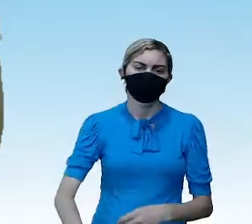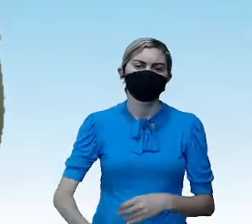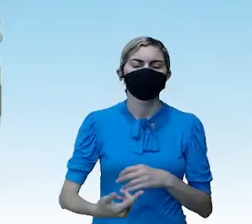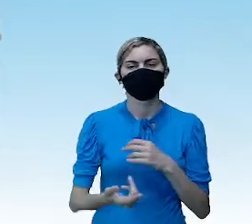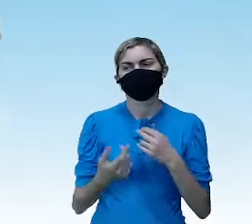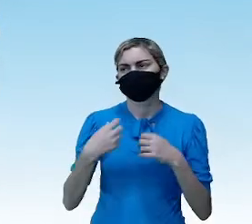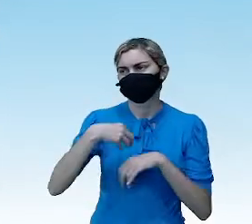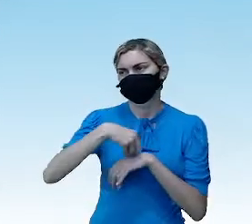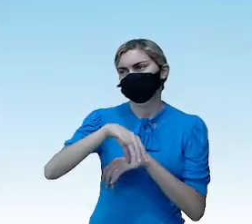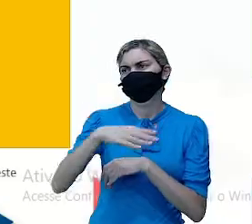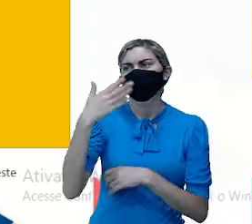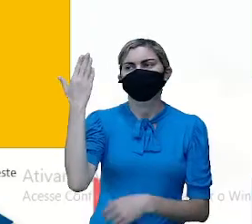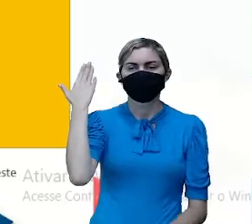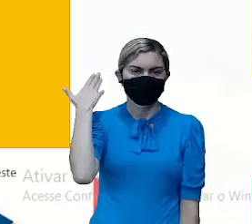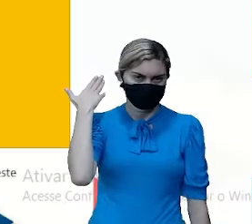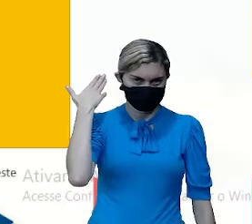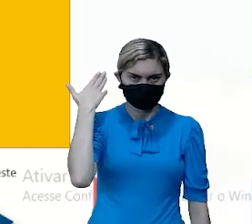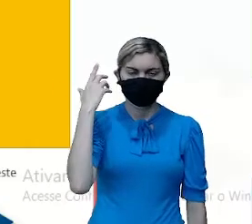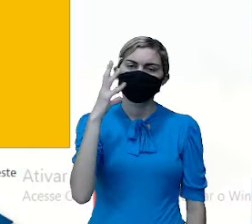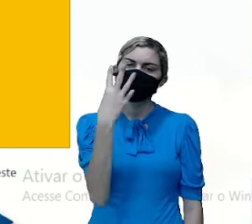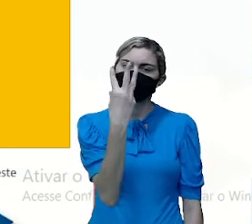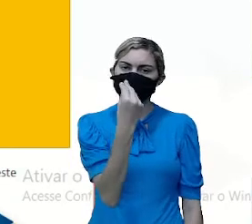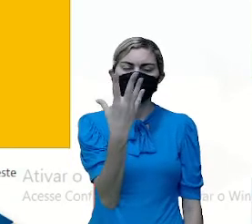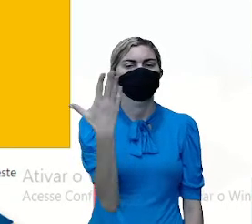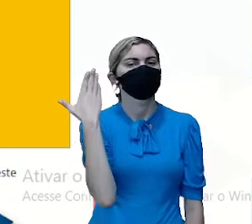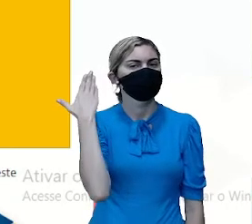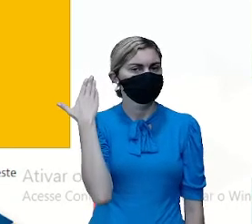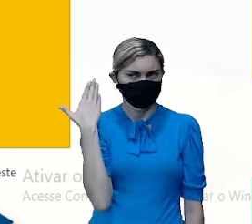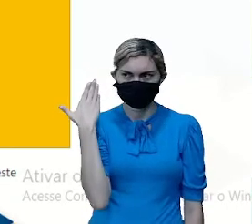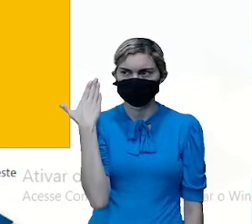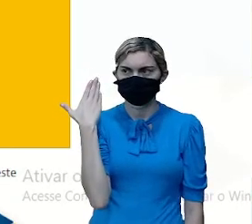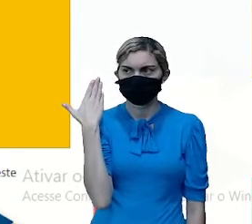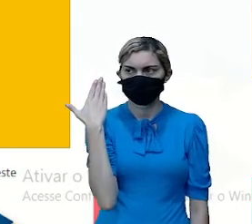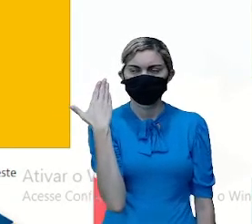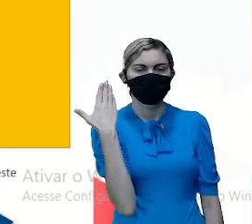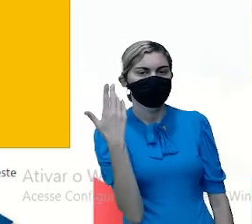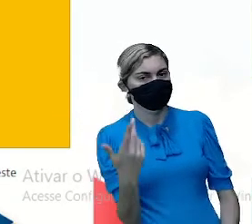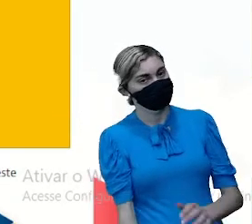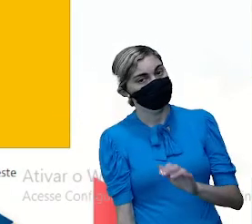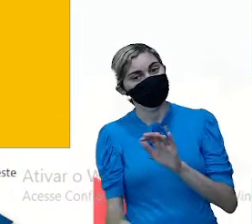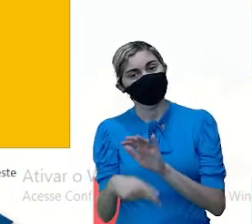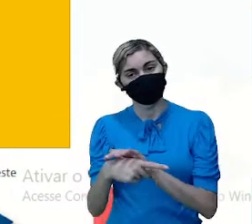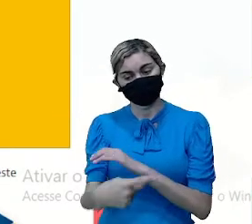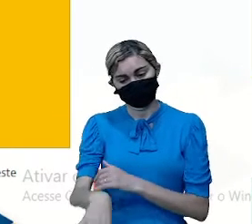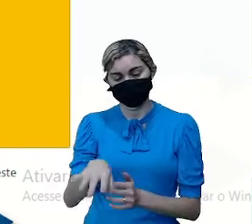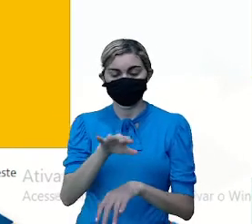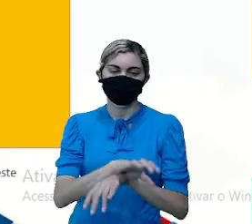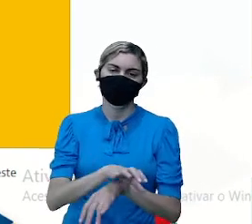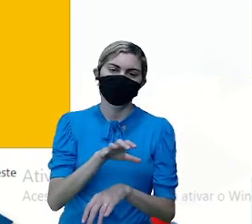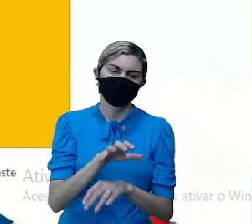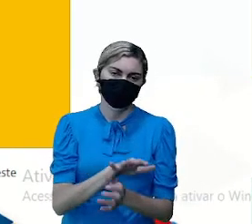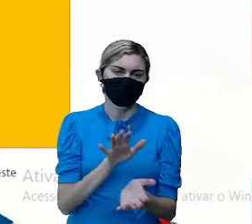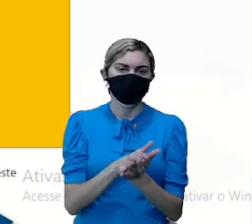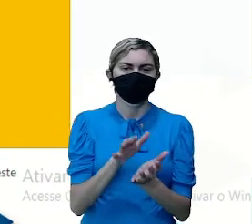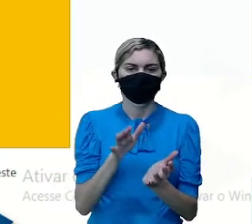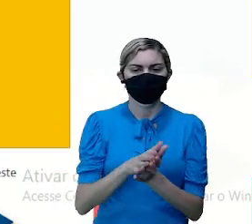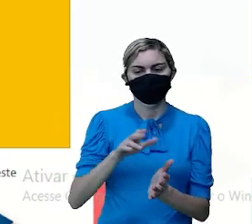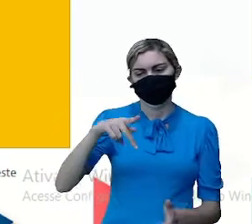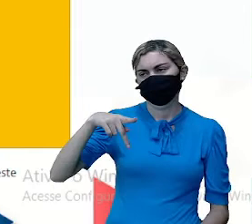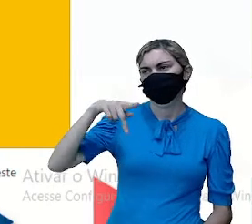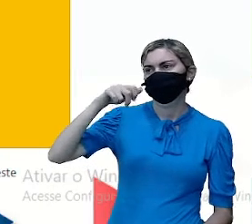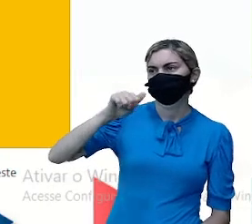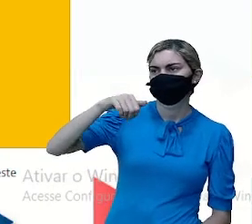aqui trago para vocês uma fotografia, veja só, de Pernambuco, certo, do povo